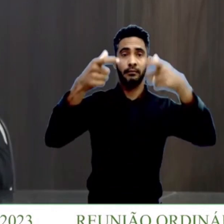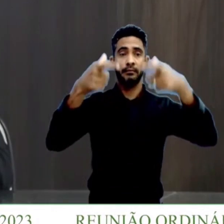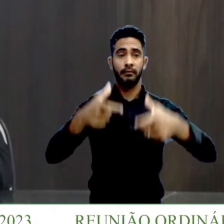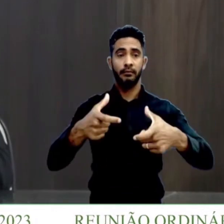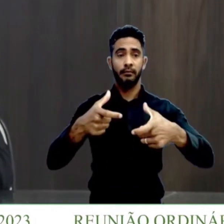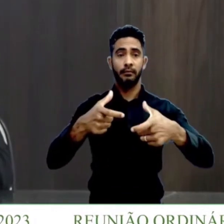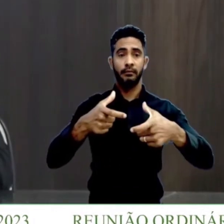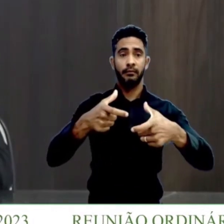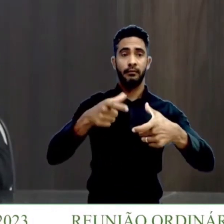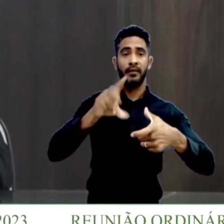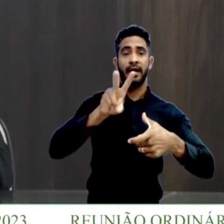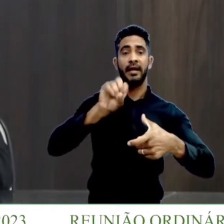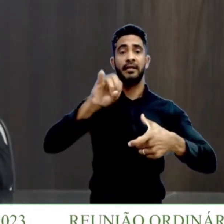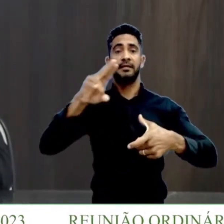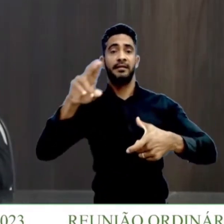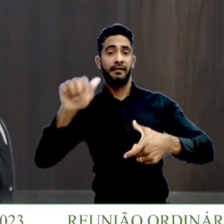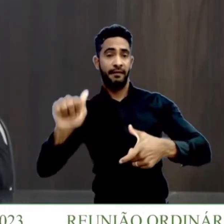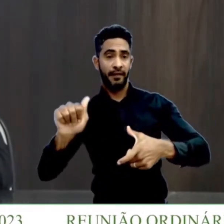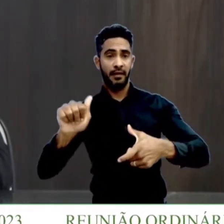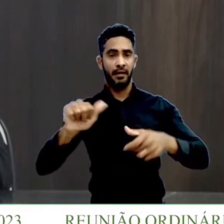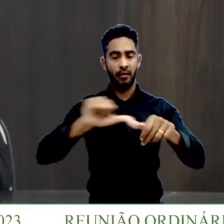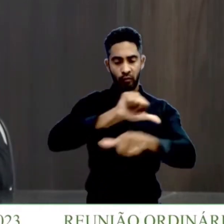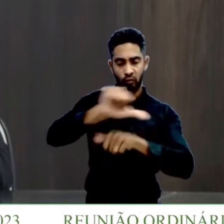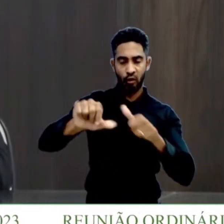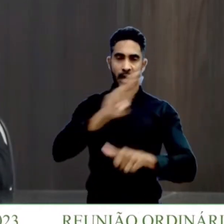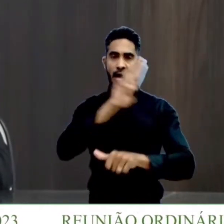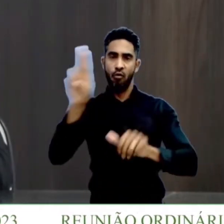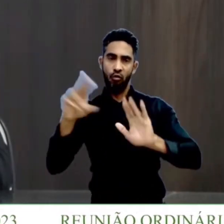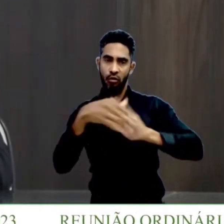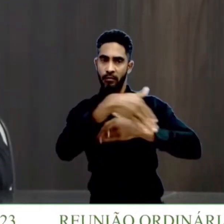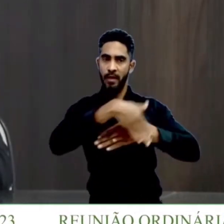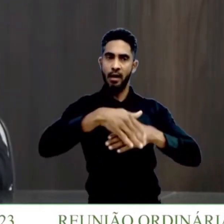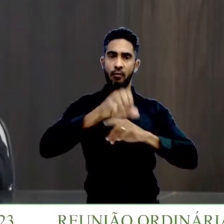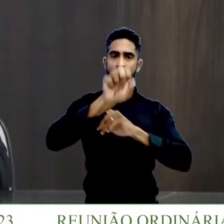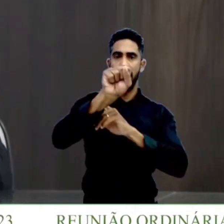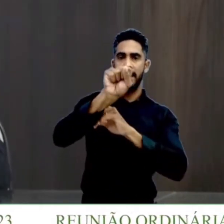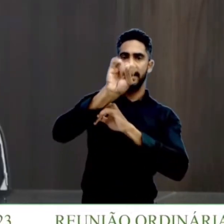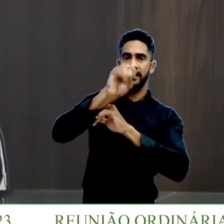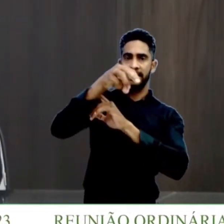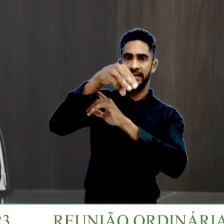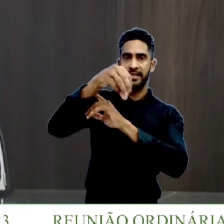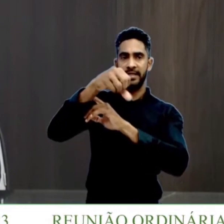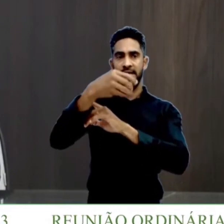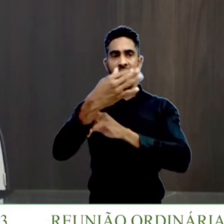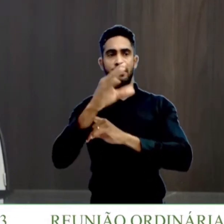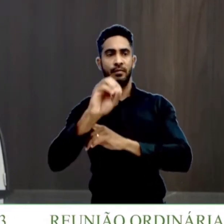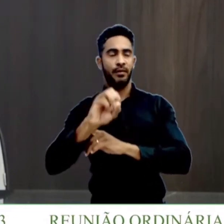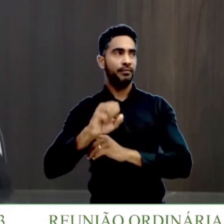localizada no distrito de Vila Nova dos Poções, de Rua Simão José de Sá.